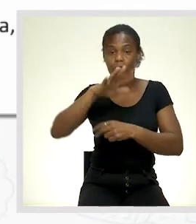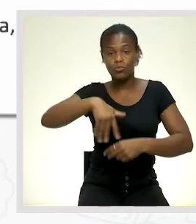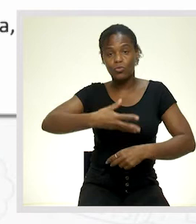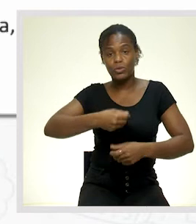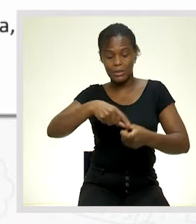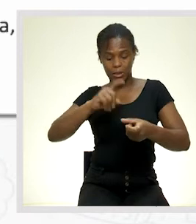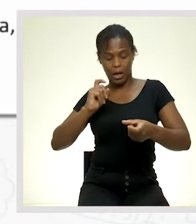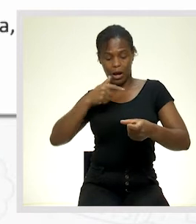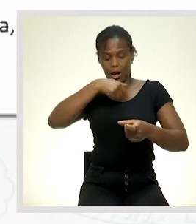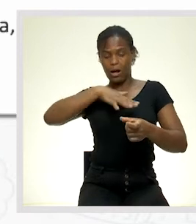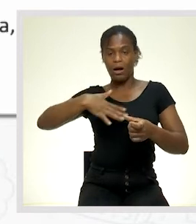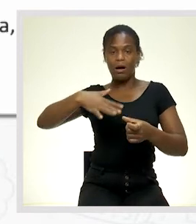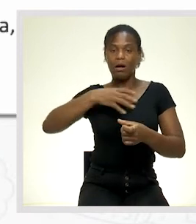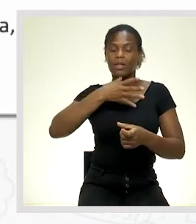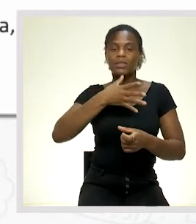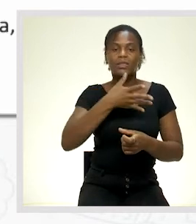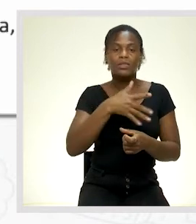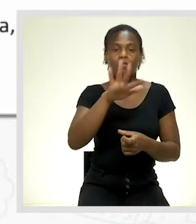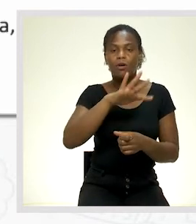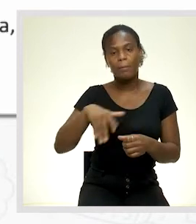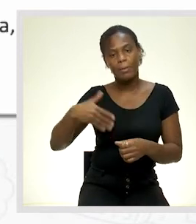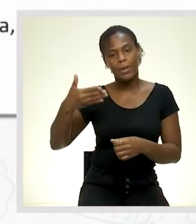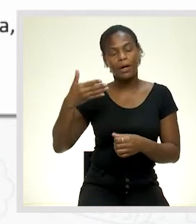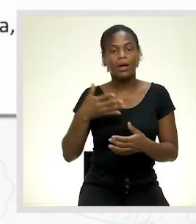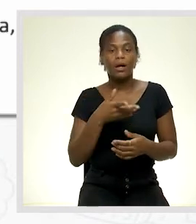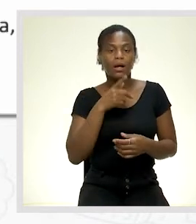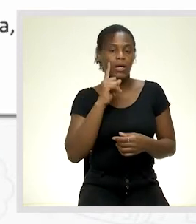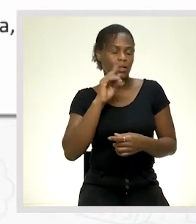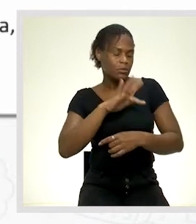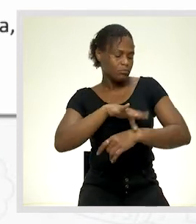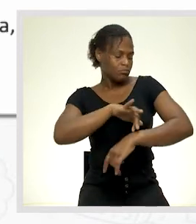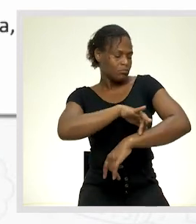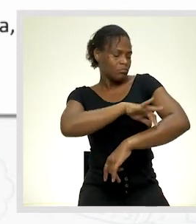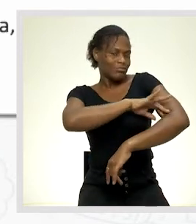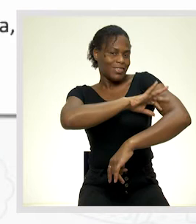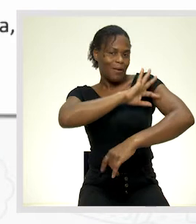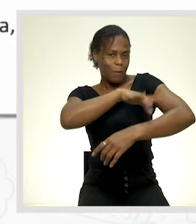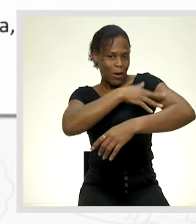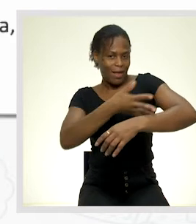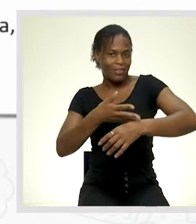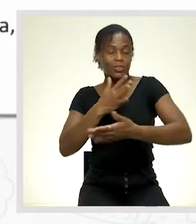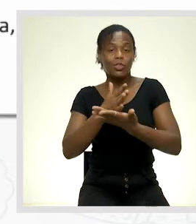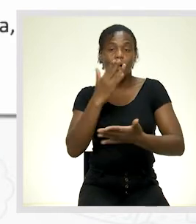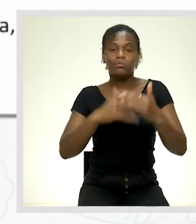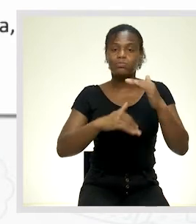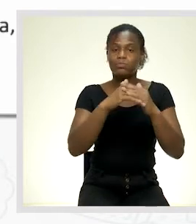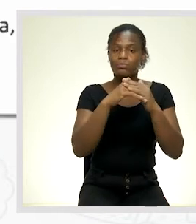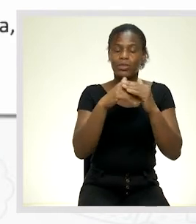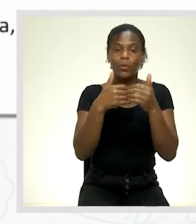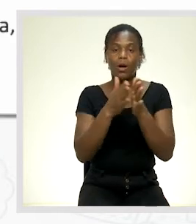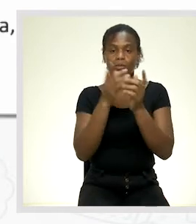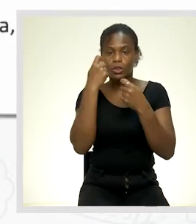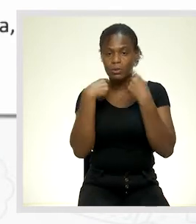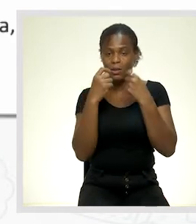mundo externo conta de um modo primacial. E as suas emoções poéticas só atingem plena